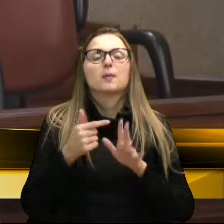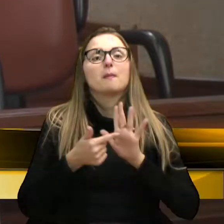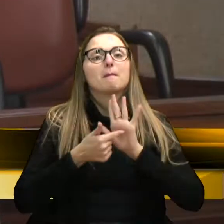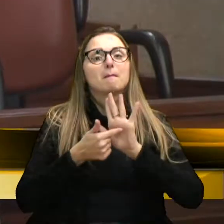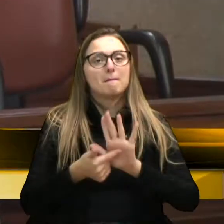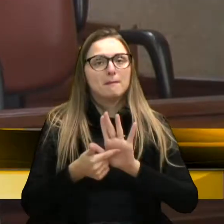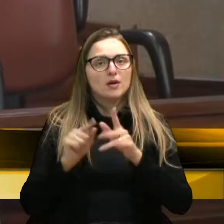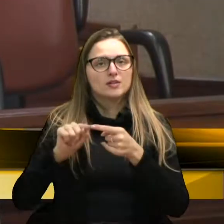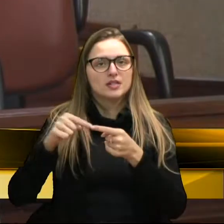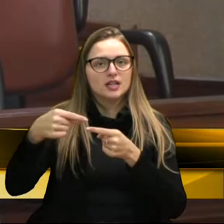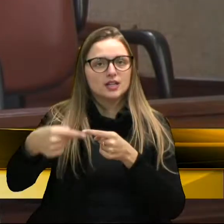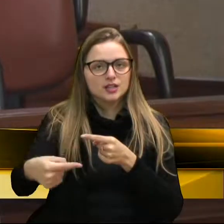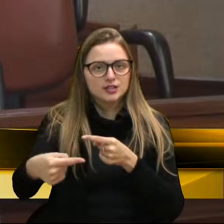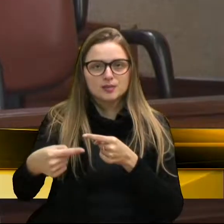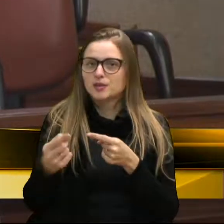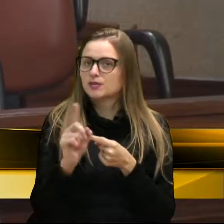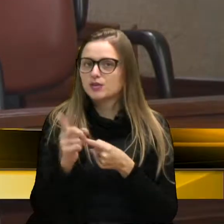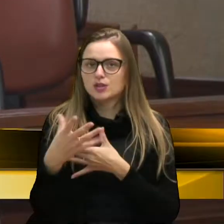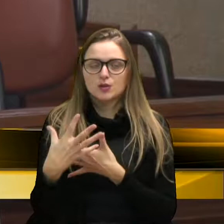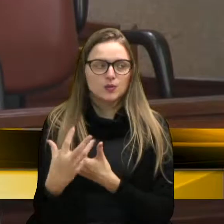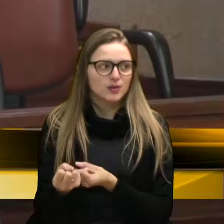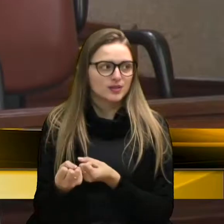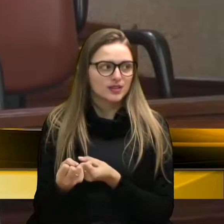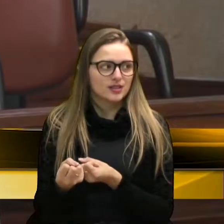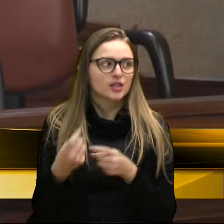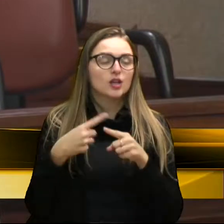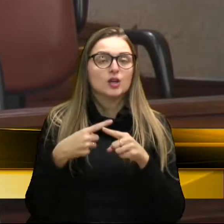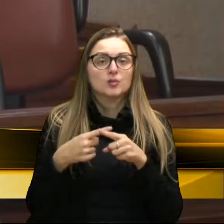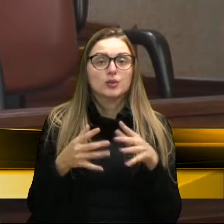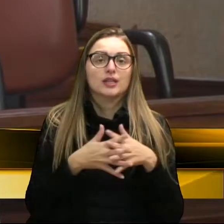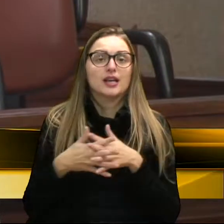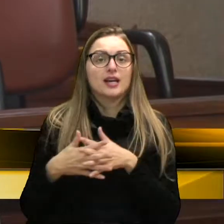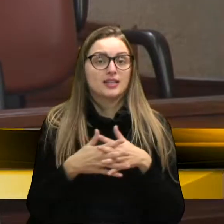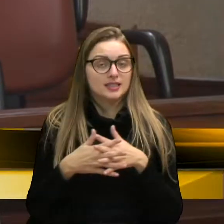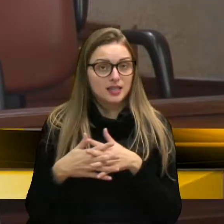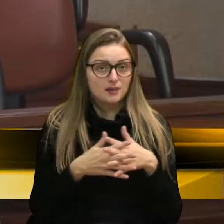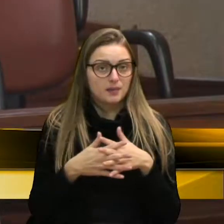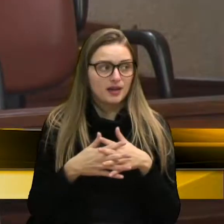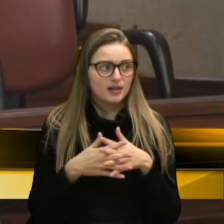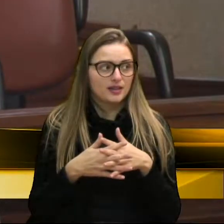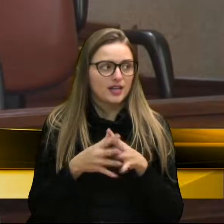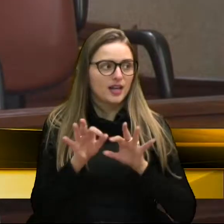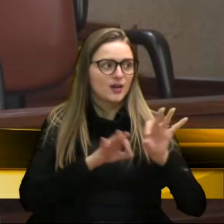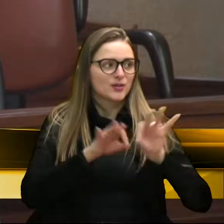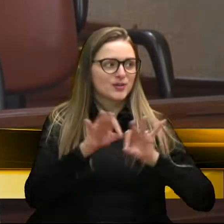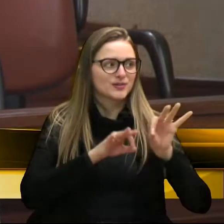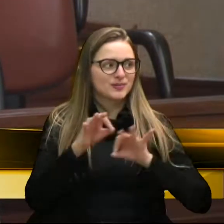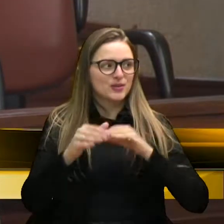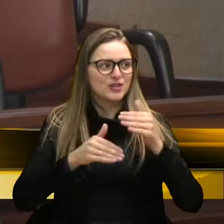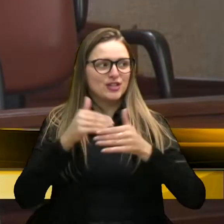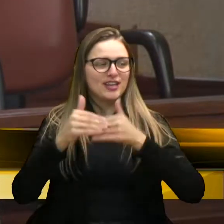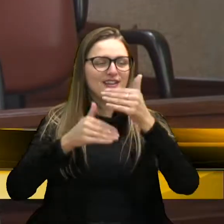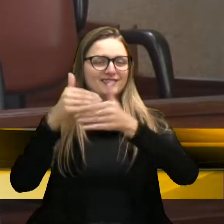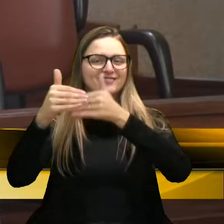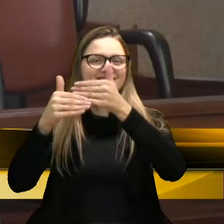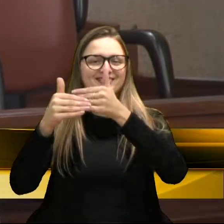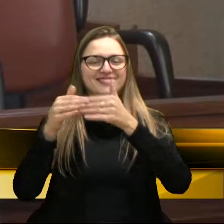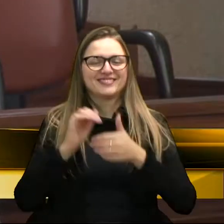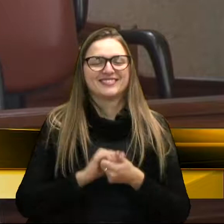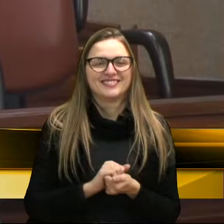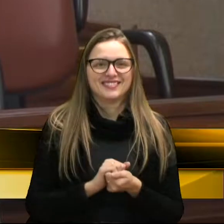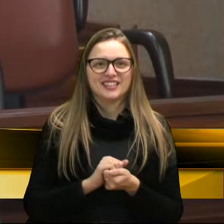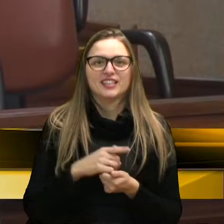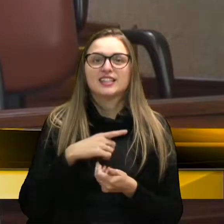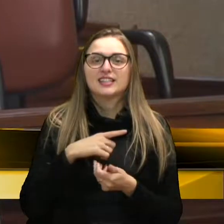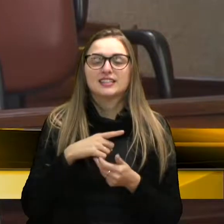vício formal de iniciativa, visto que interfere na organização e funcionamento da administração, ferindo o